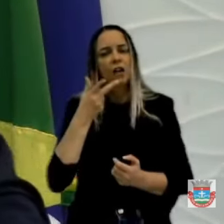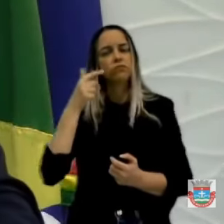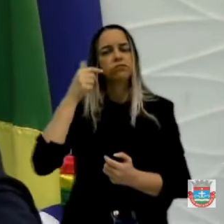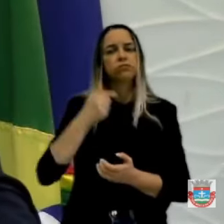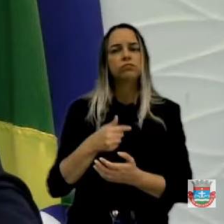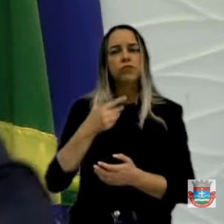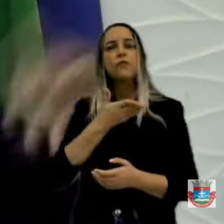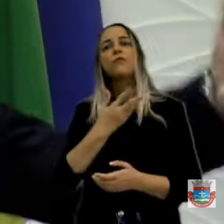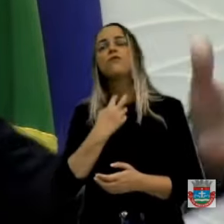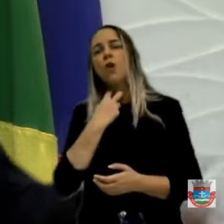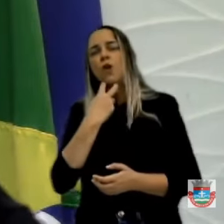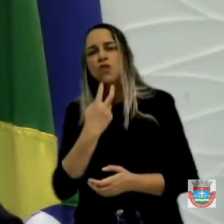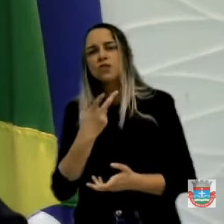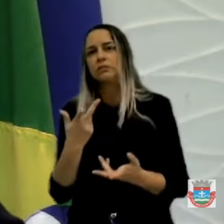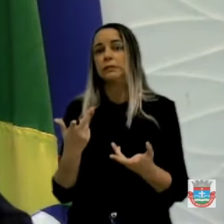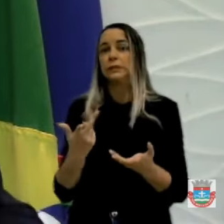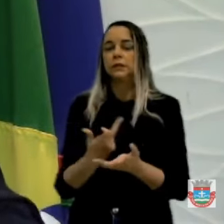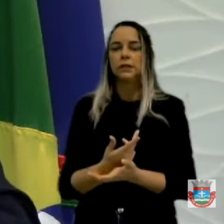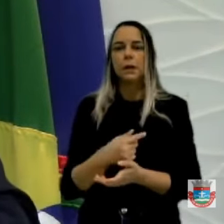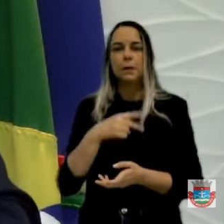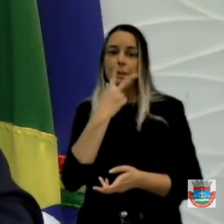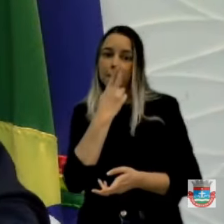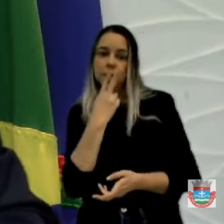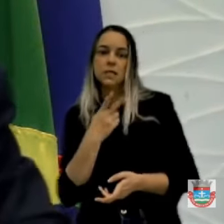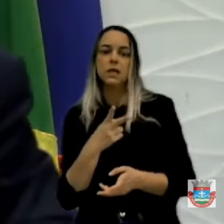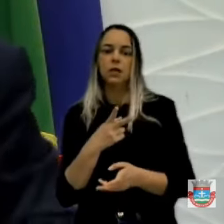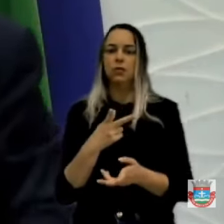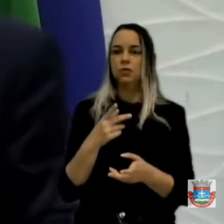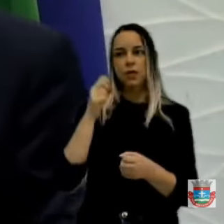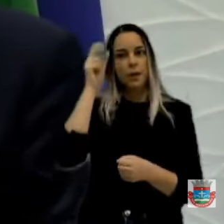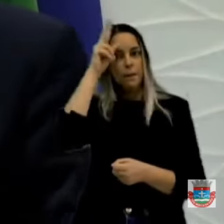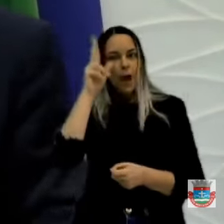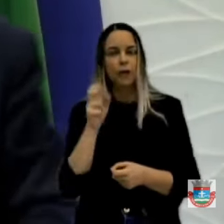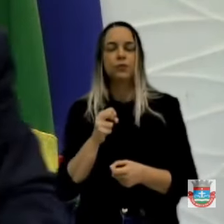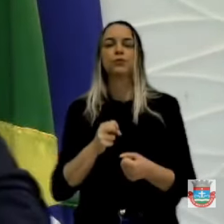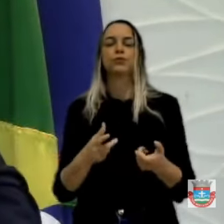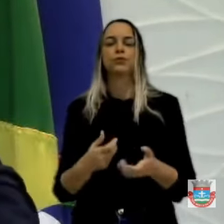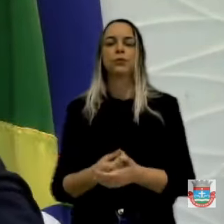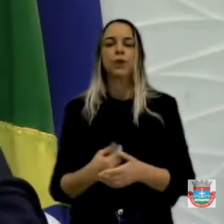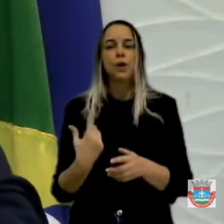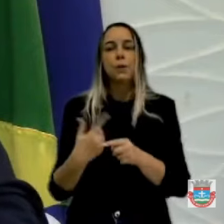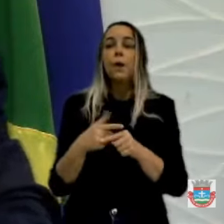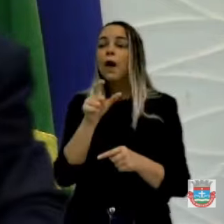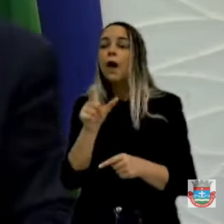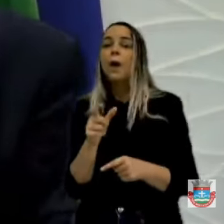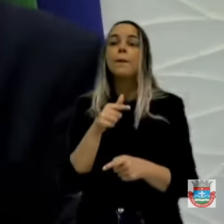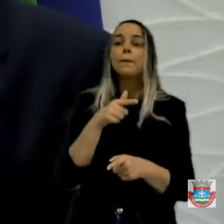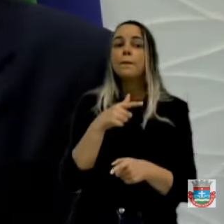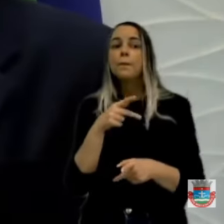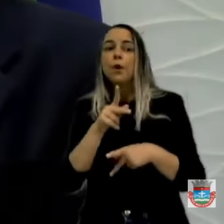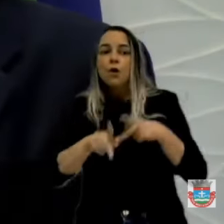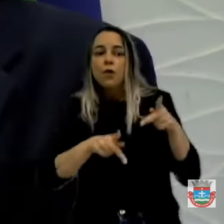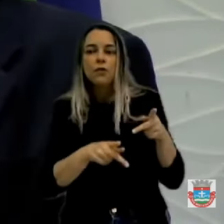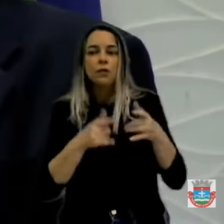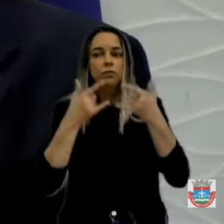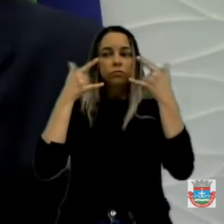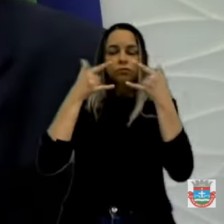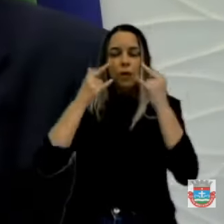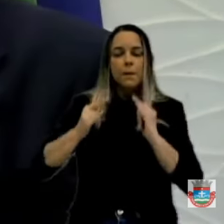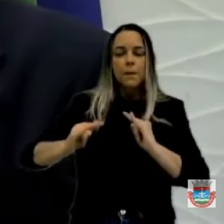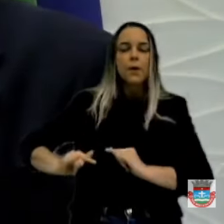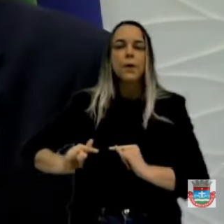nós, querendo ser o bambambam. Por que Vossa Excelência não enfrentou o povo sem máscara? Foi